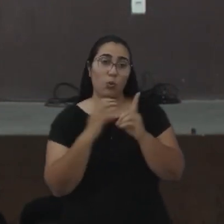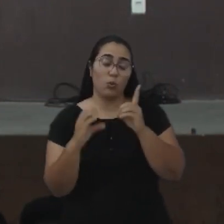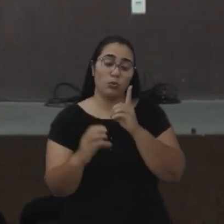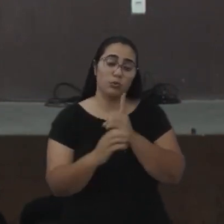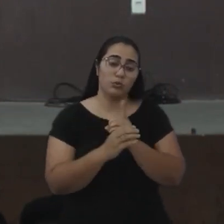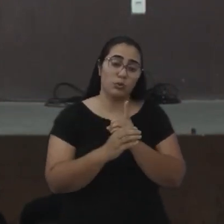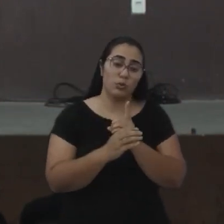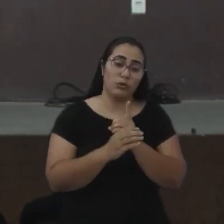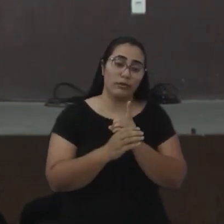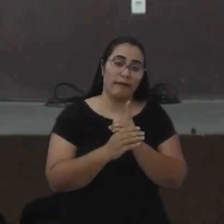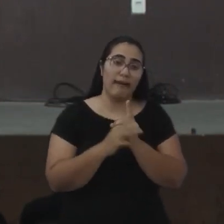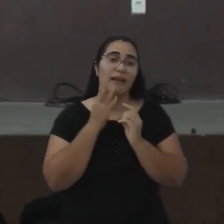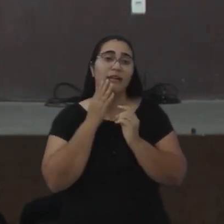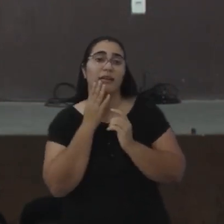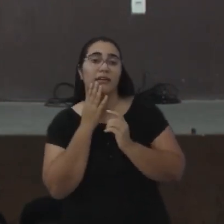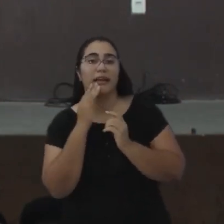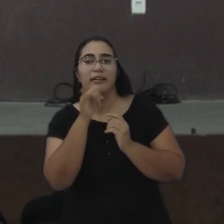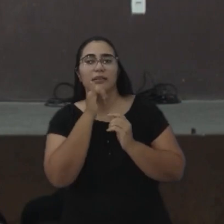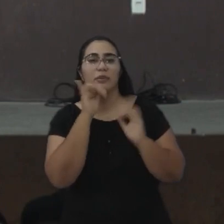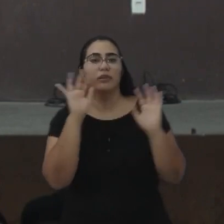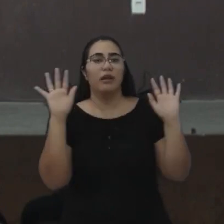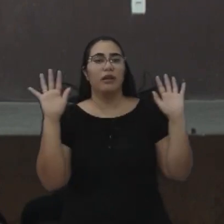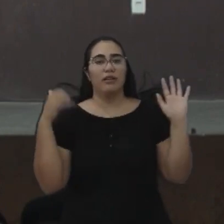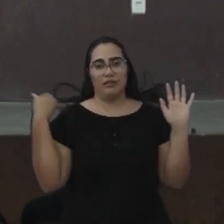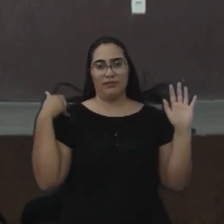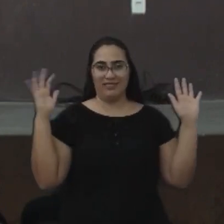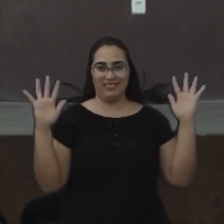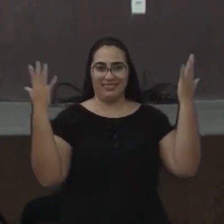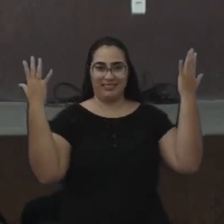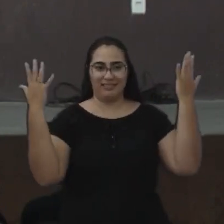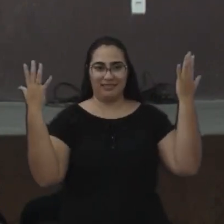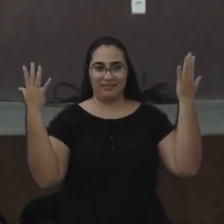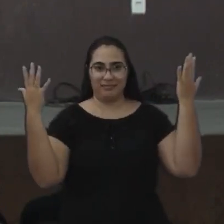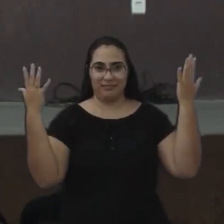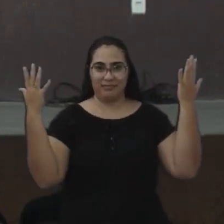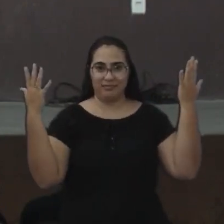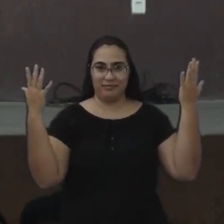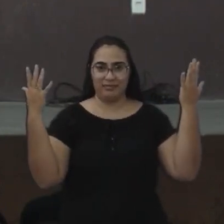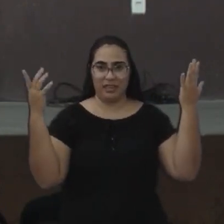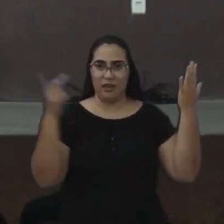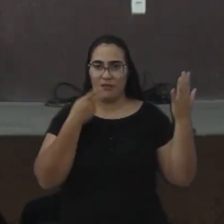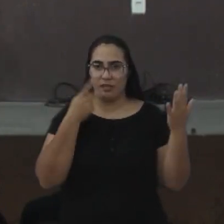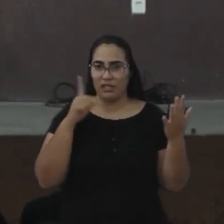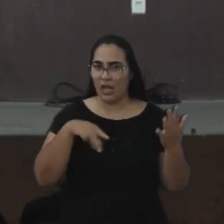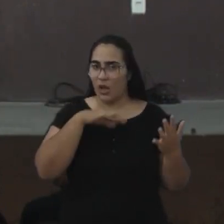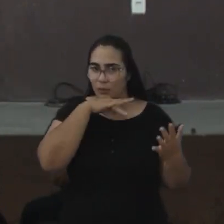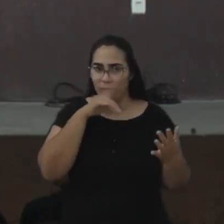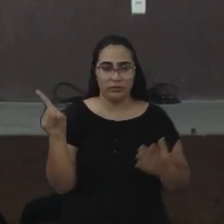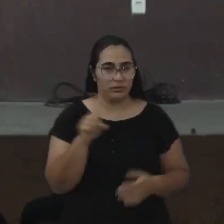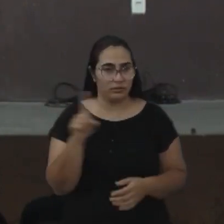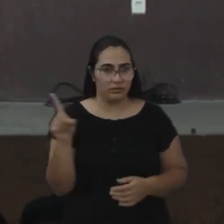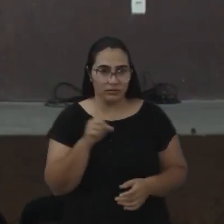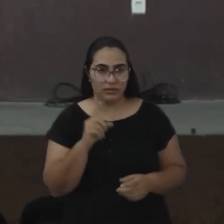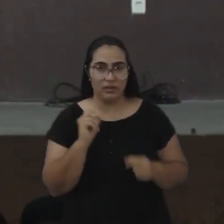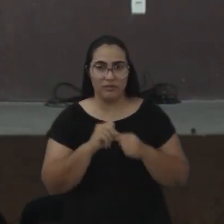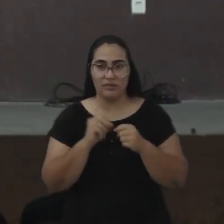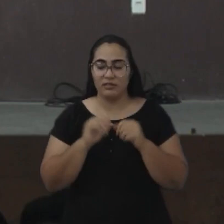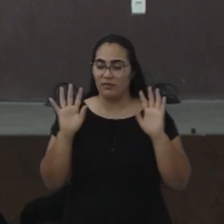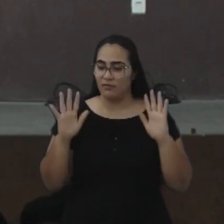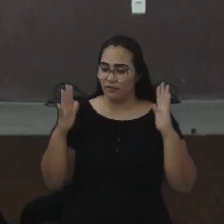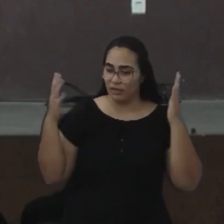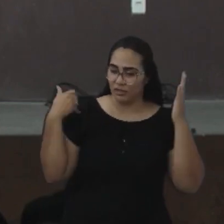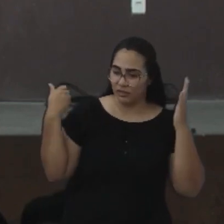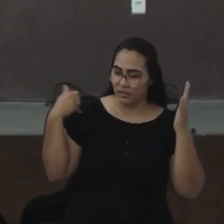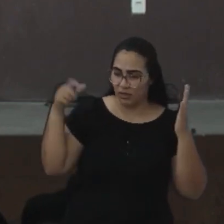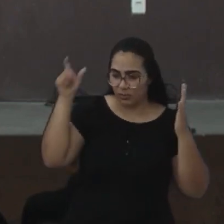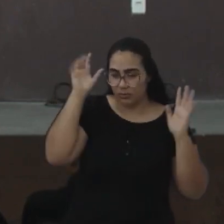alguém. Até uma festa de aniversário, você sabia? Mas é claro que eu não estou aqui demonizando festa de aniversário, né? Não estou dizendo que você fazer festa de aniversário, você está cultuando do diabo, a